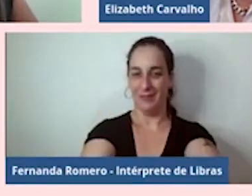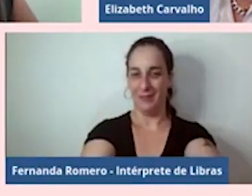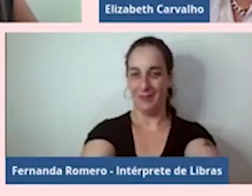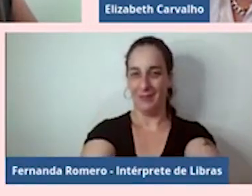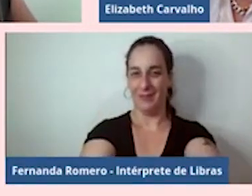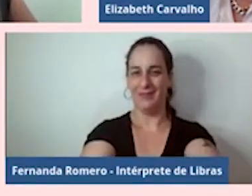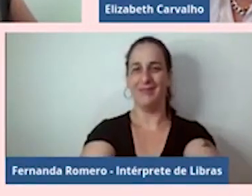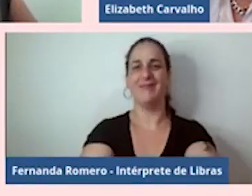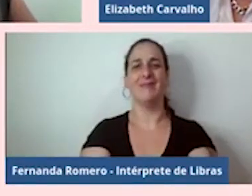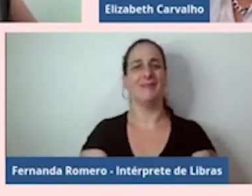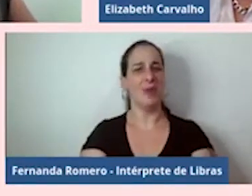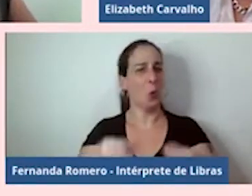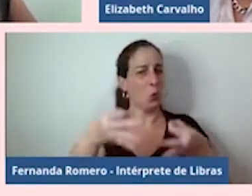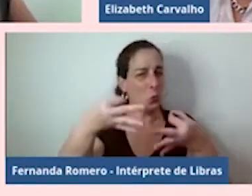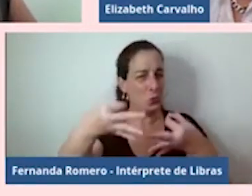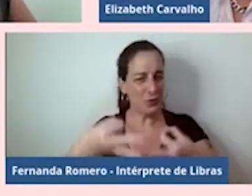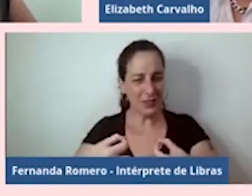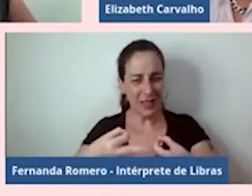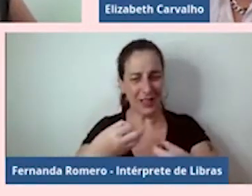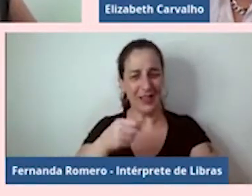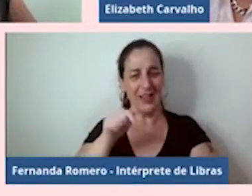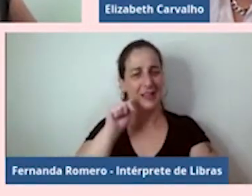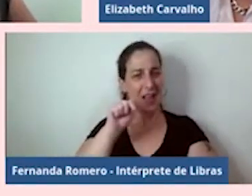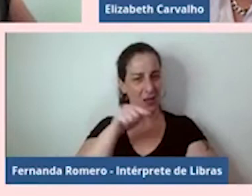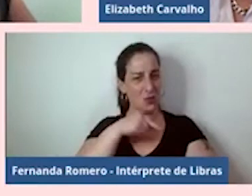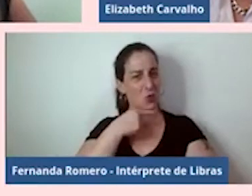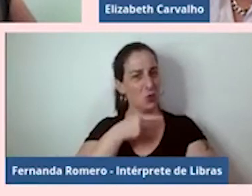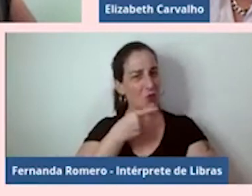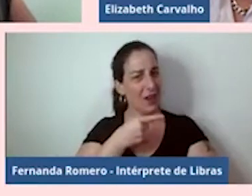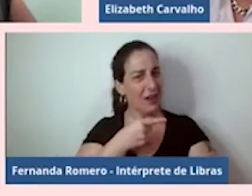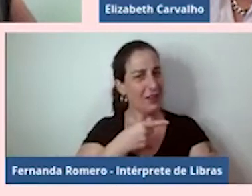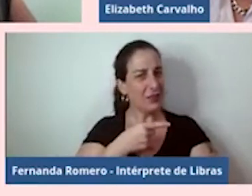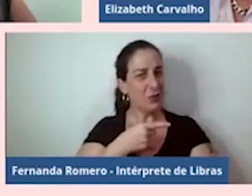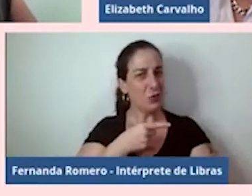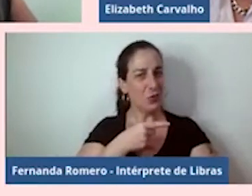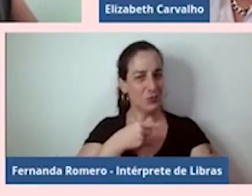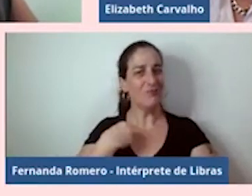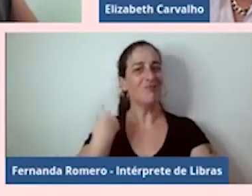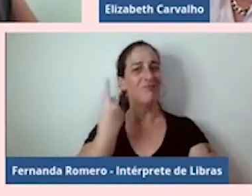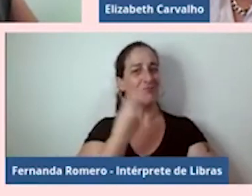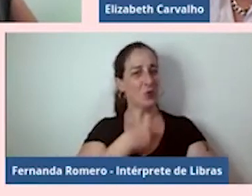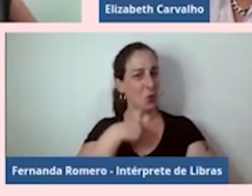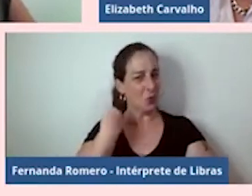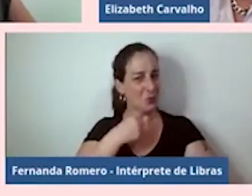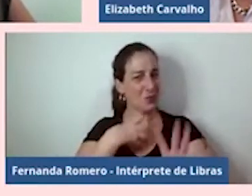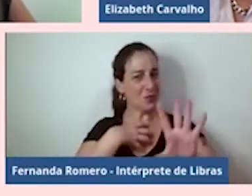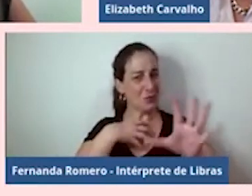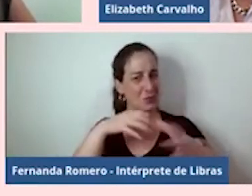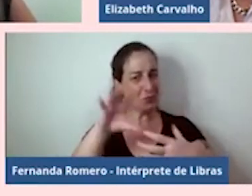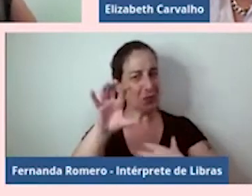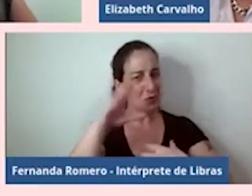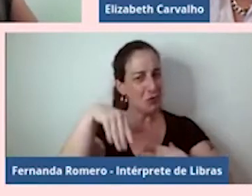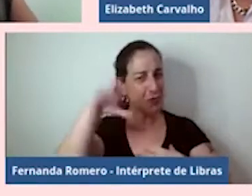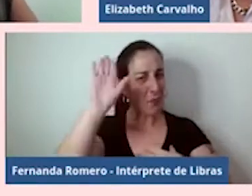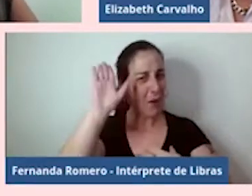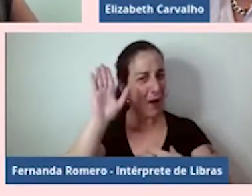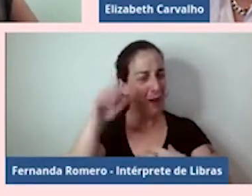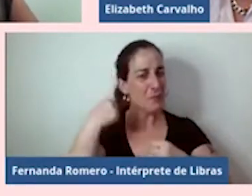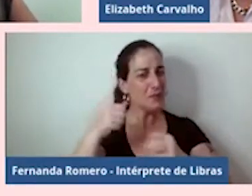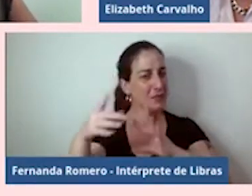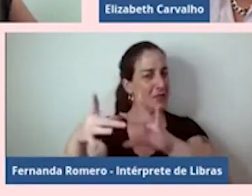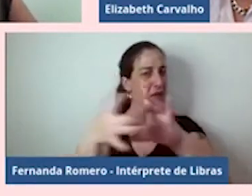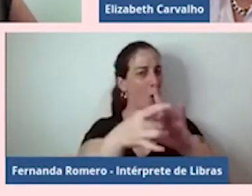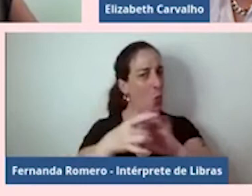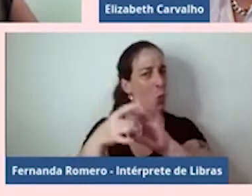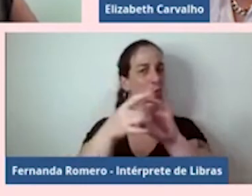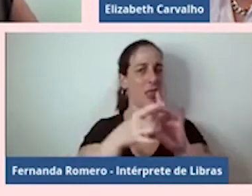Com certeza, Paty. Olha, isso que você está falando, assim, a gente tem que ter mais empatia, a gente tem que se unir,